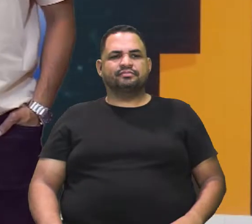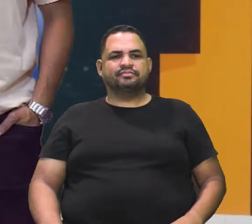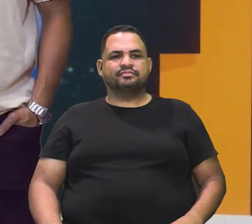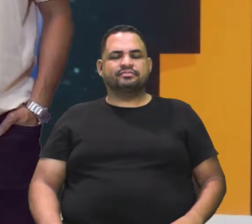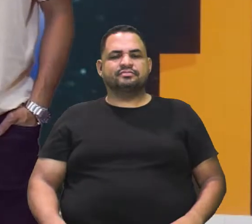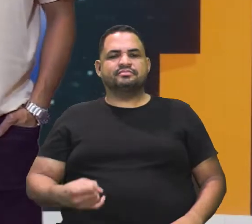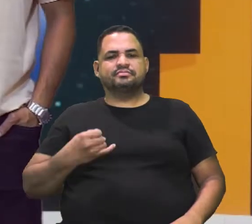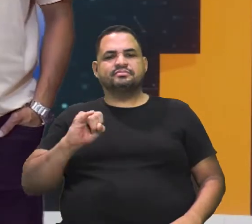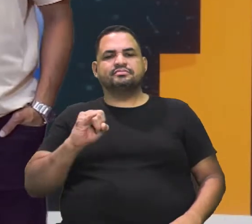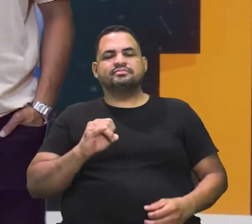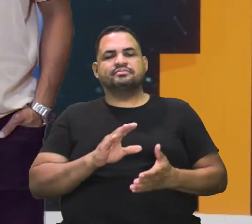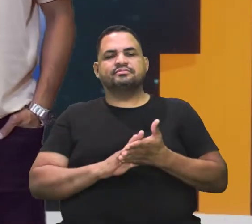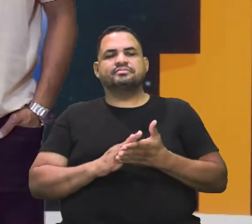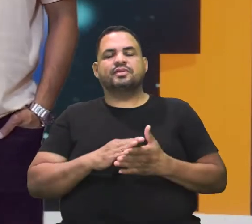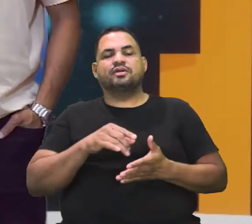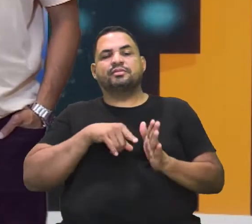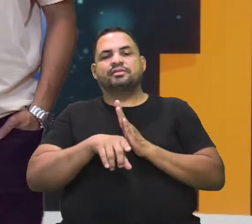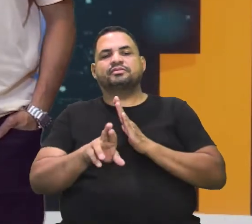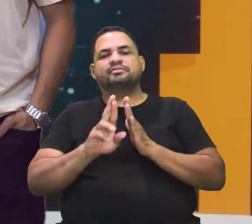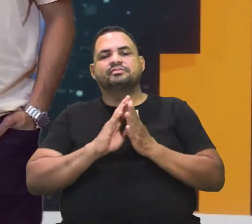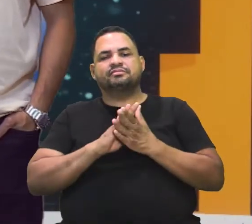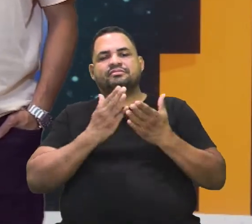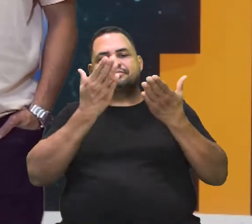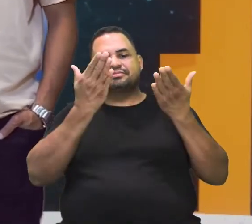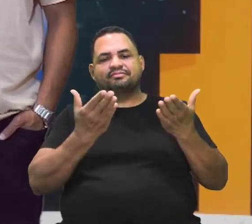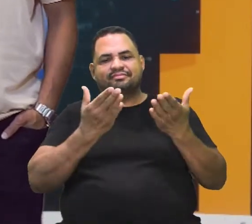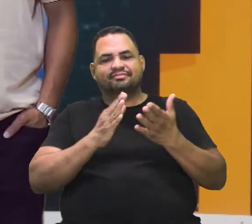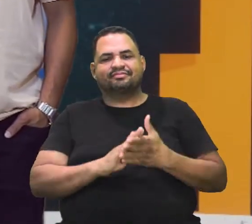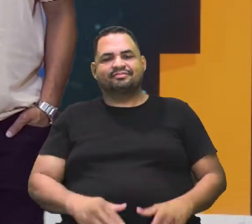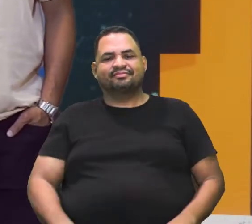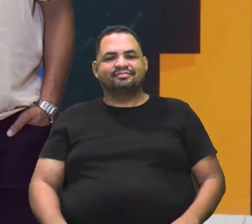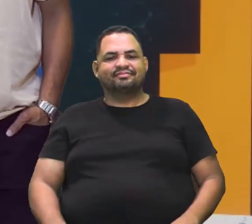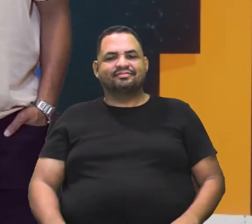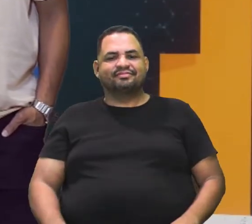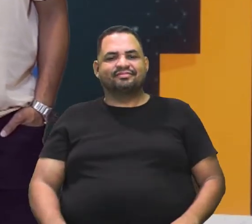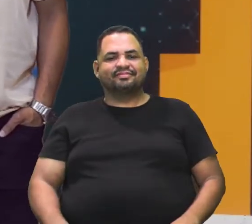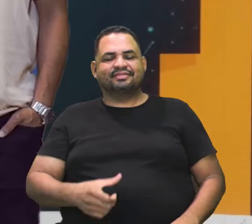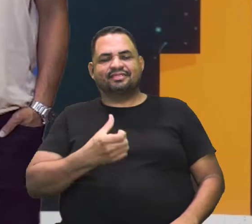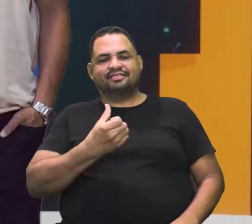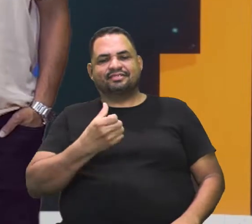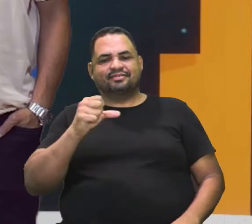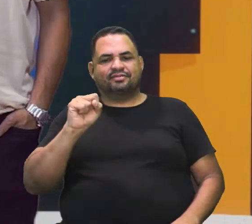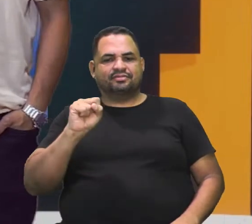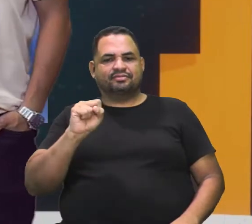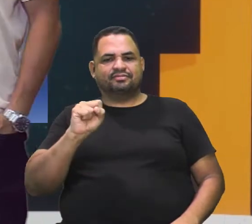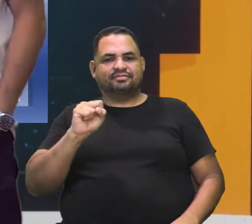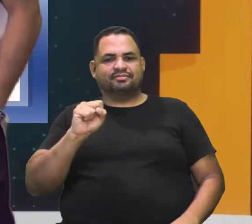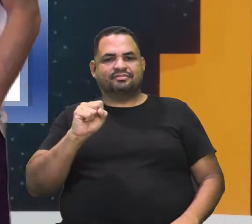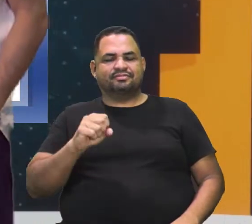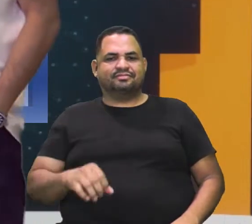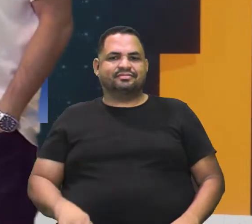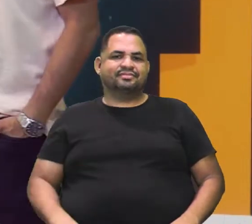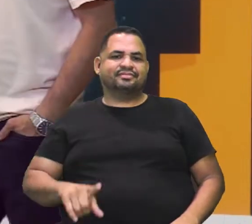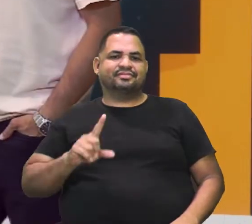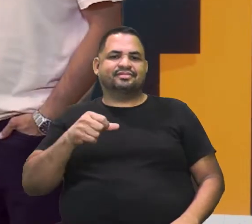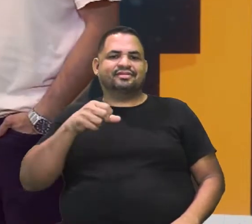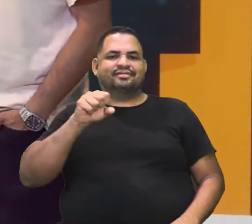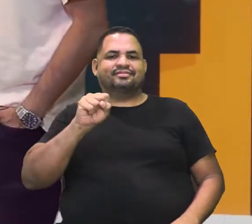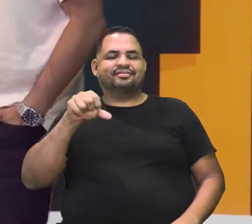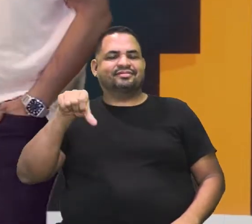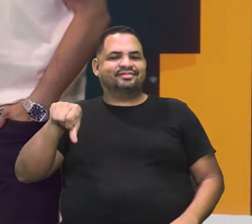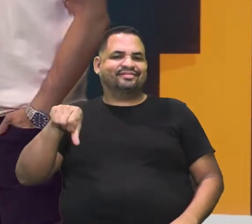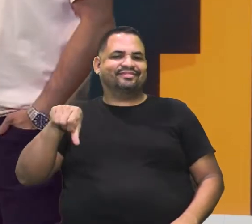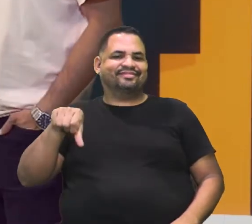E se é hora do quiz, a gente fica desse jeito aqui. Os alunos, como é que ficam? É 68. É 89. Gente,